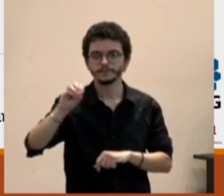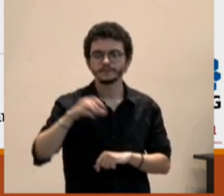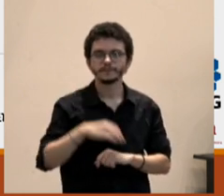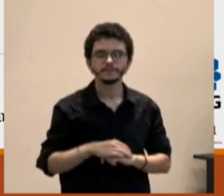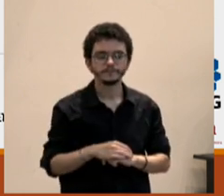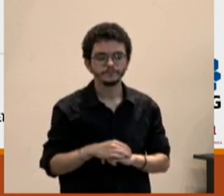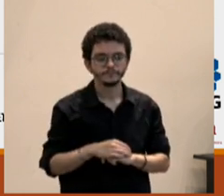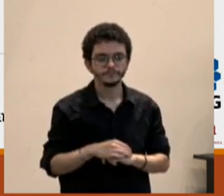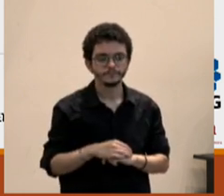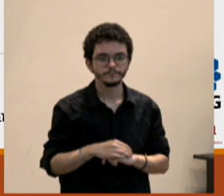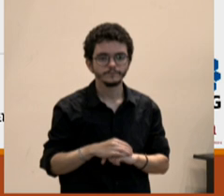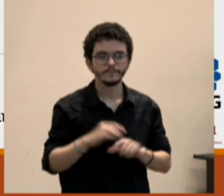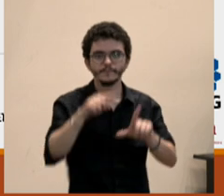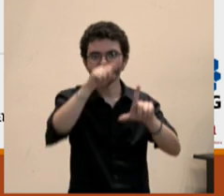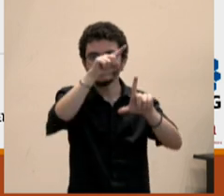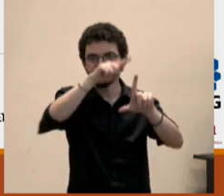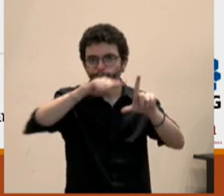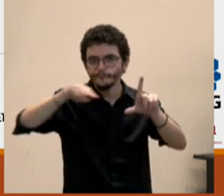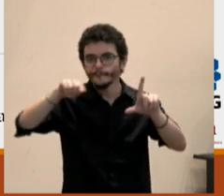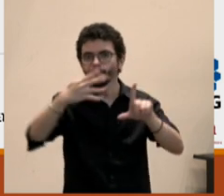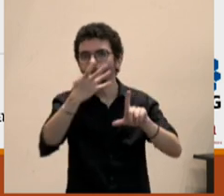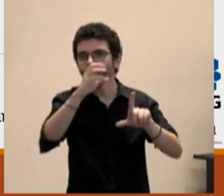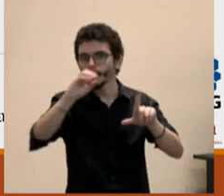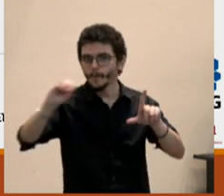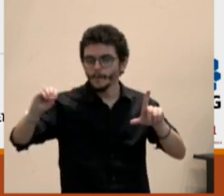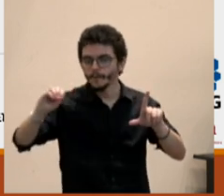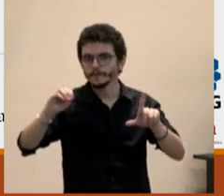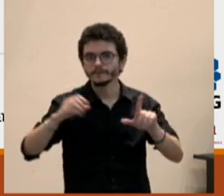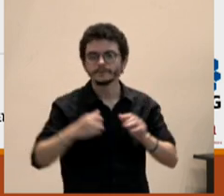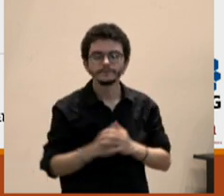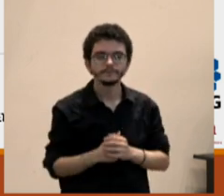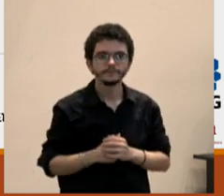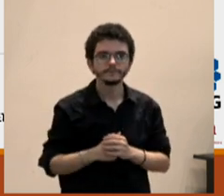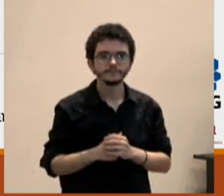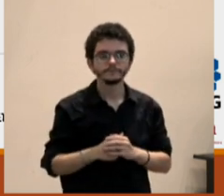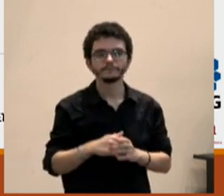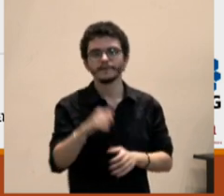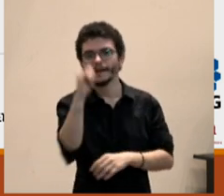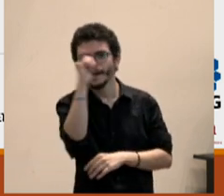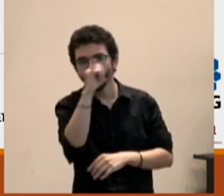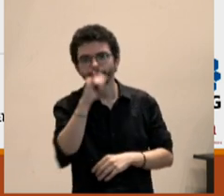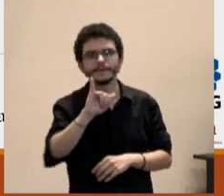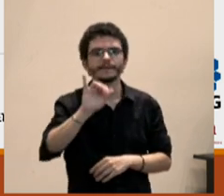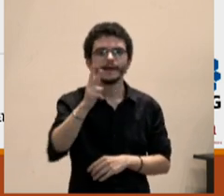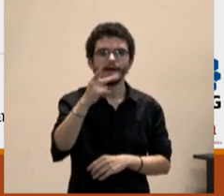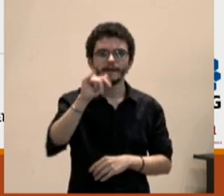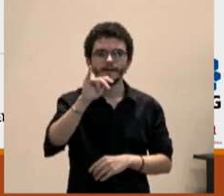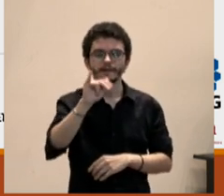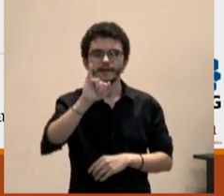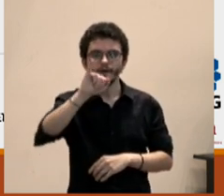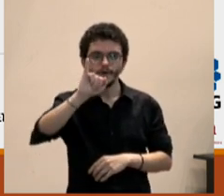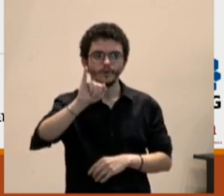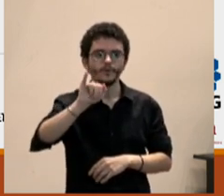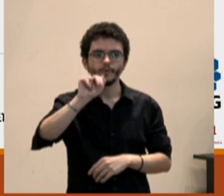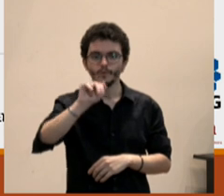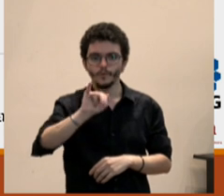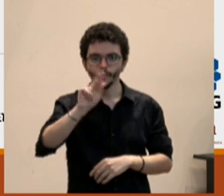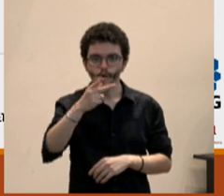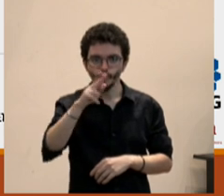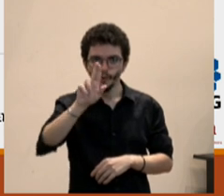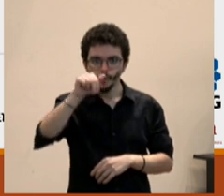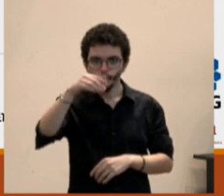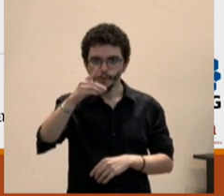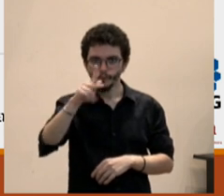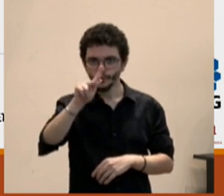Brasil é 400. E esses países aqui são quais? Itália, Hungria, Lituânia, Rússia, Islândia, Espanha,